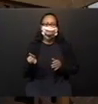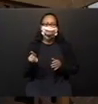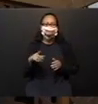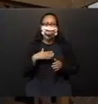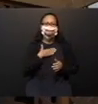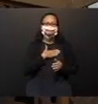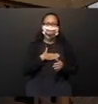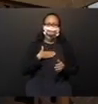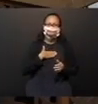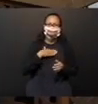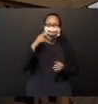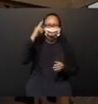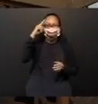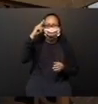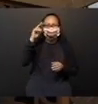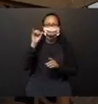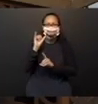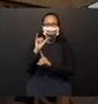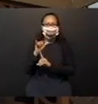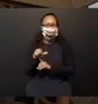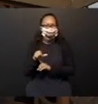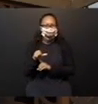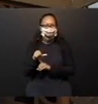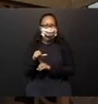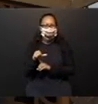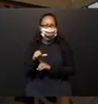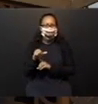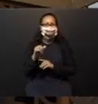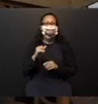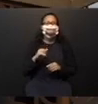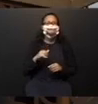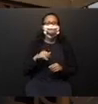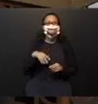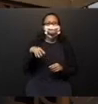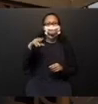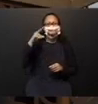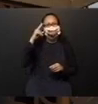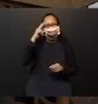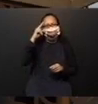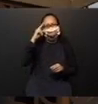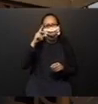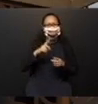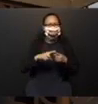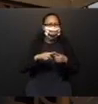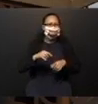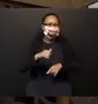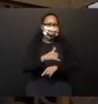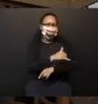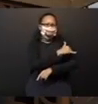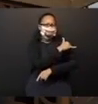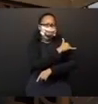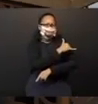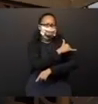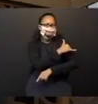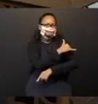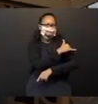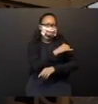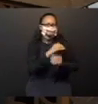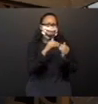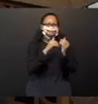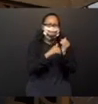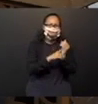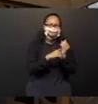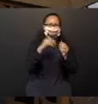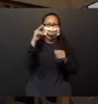do Minotauro? Conseguiram descobrir por que ele estava tão gordo? Qual foi o segredo dessa